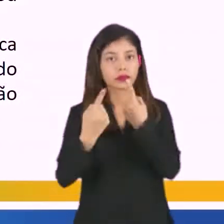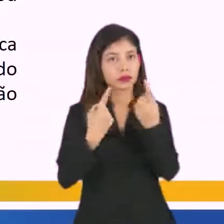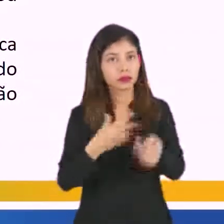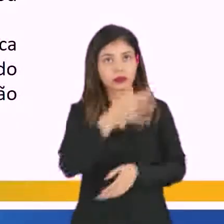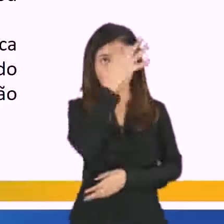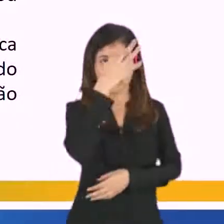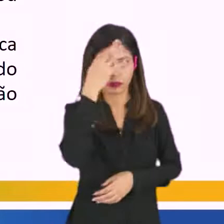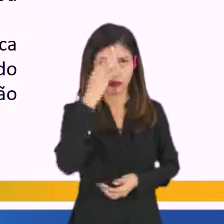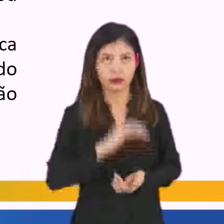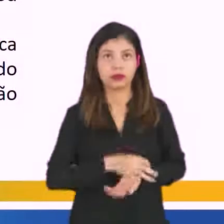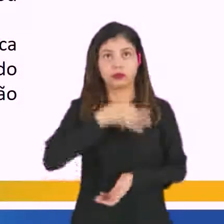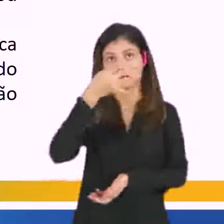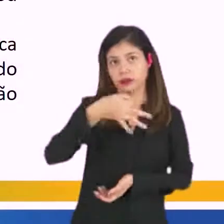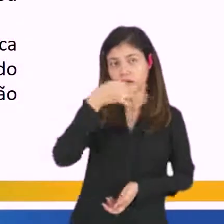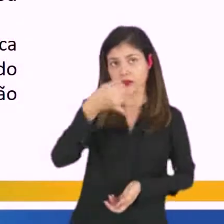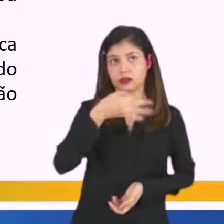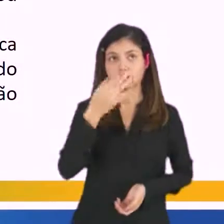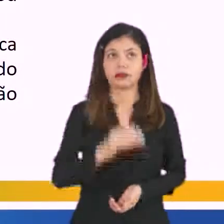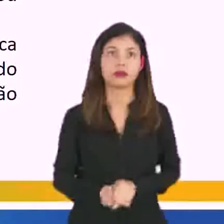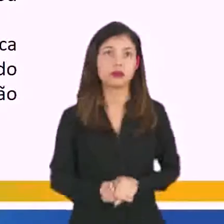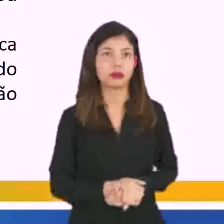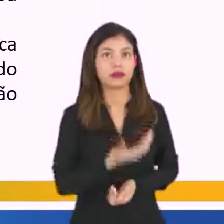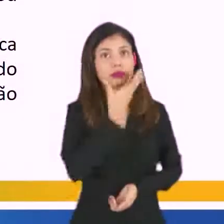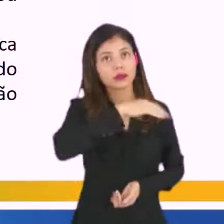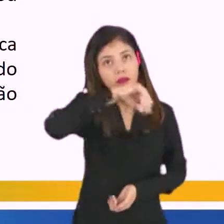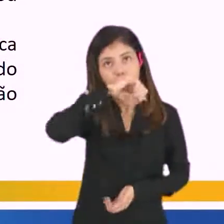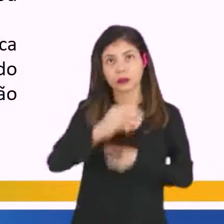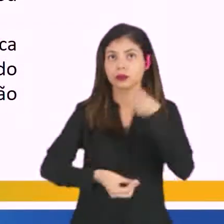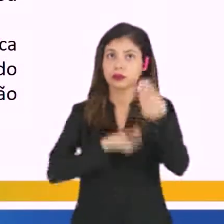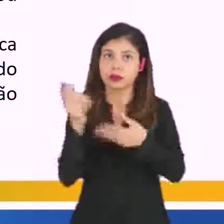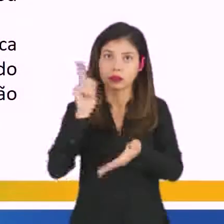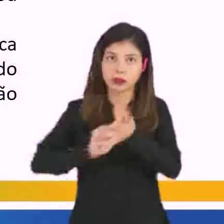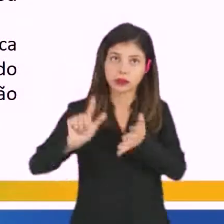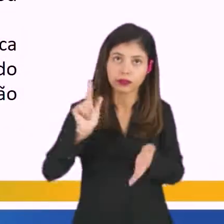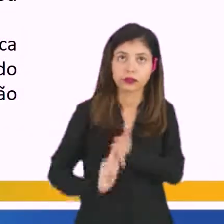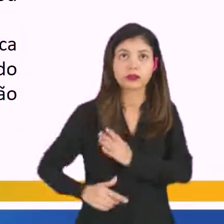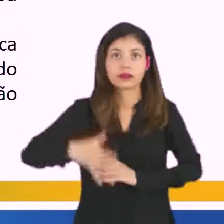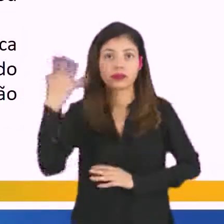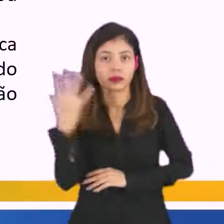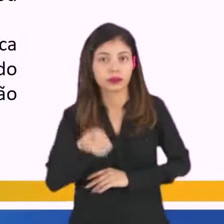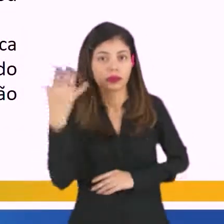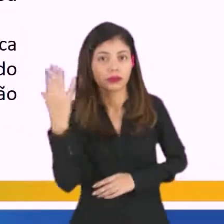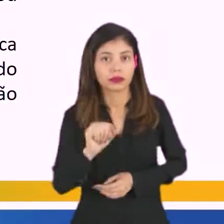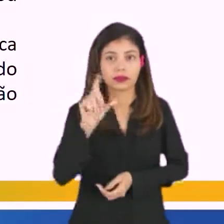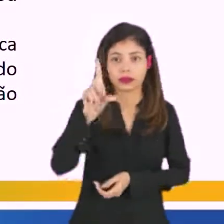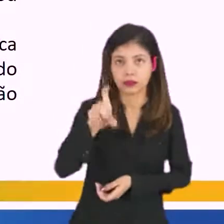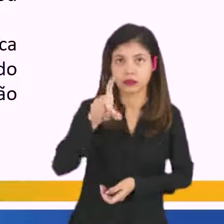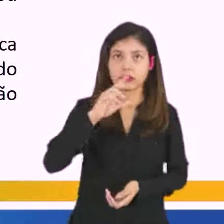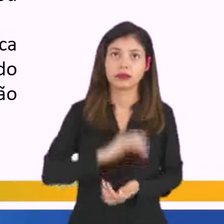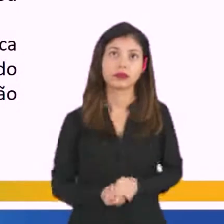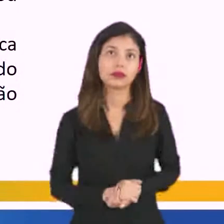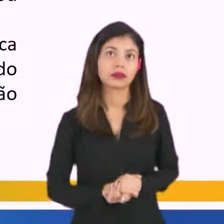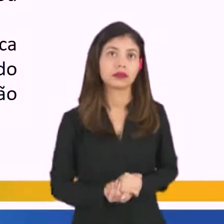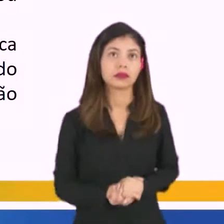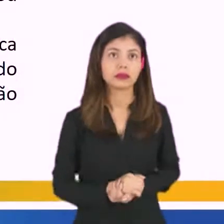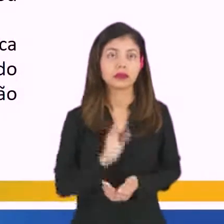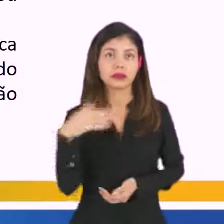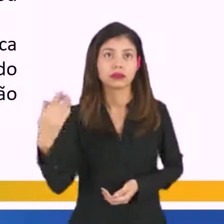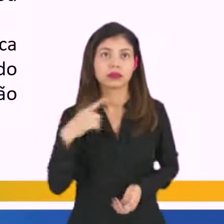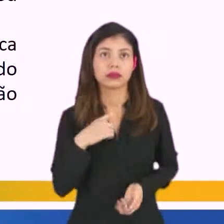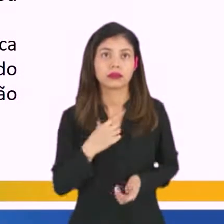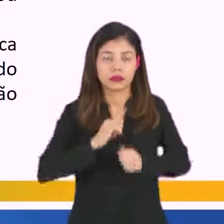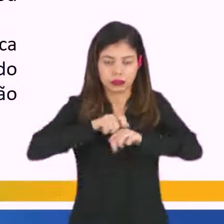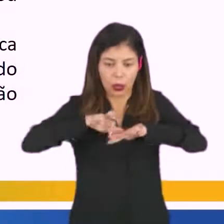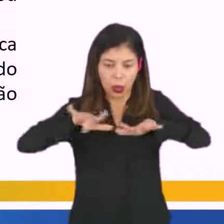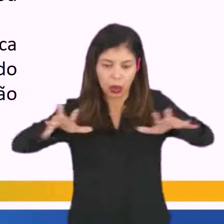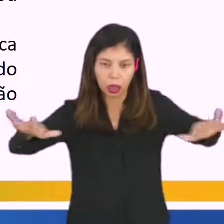uma discussão filosófica, ou as opiniões de seu pai sobre como limpar leite condensado, quando ele